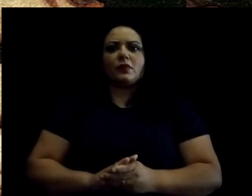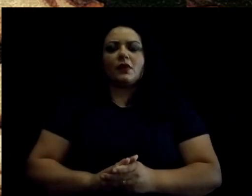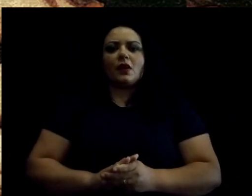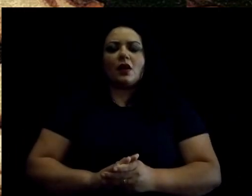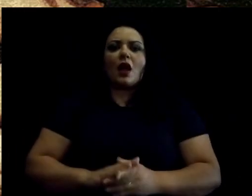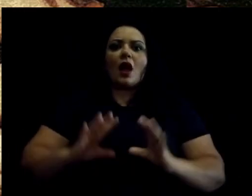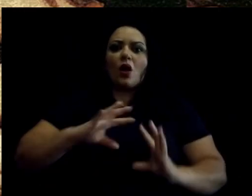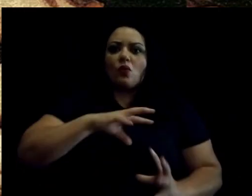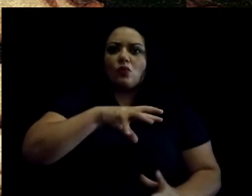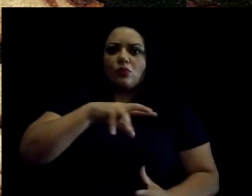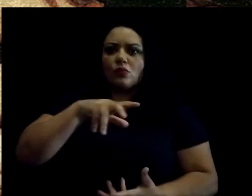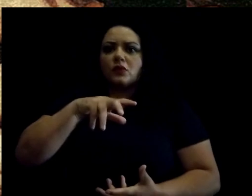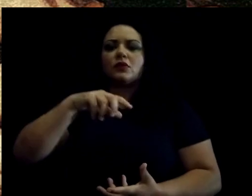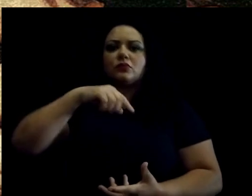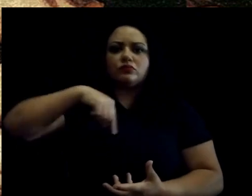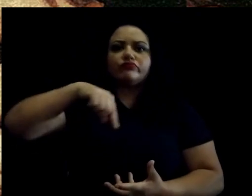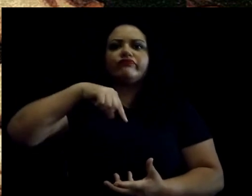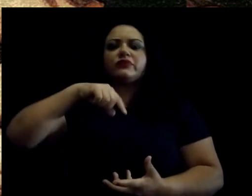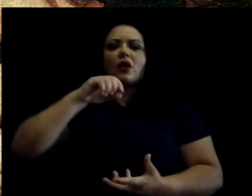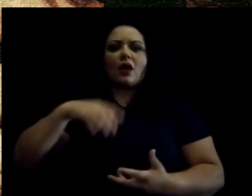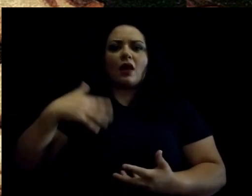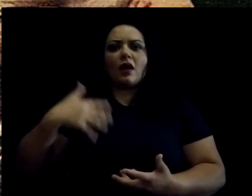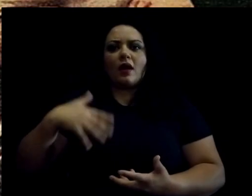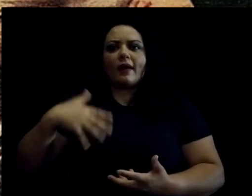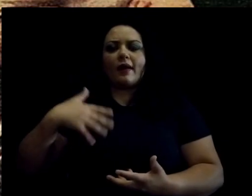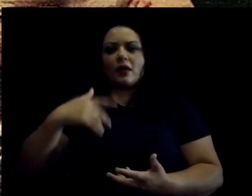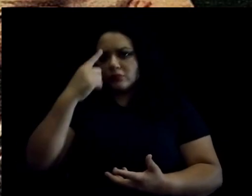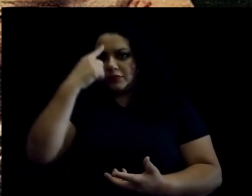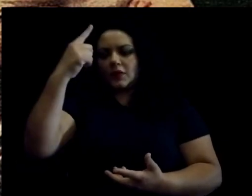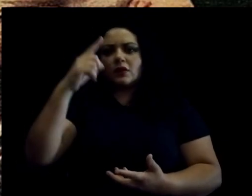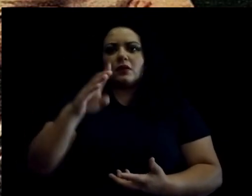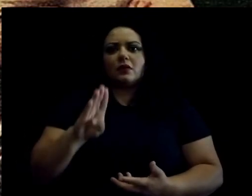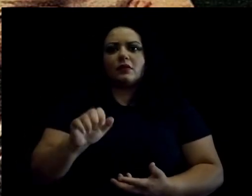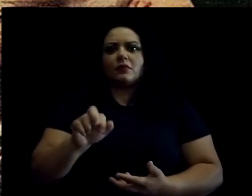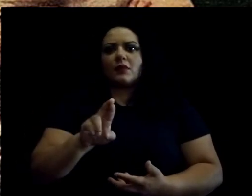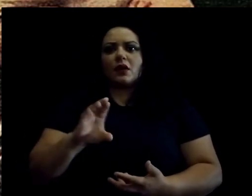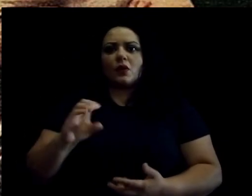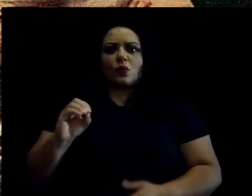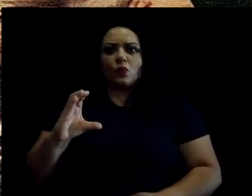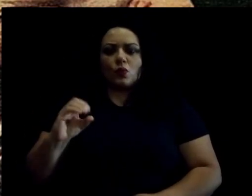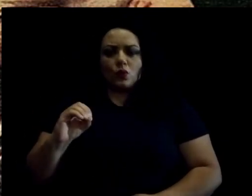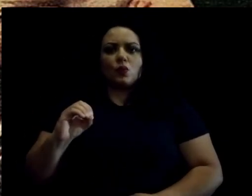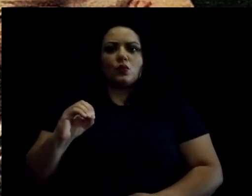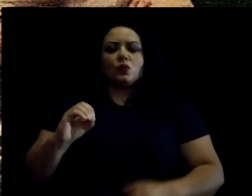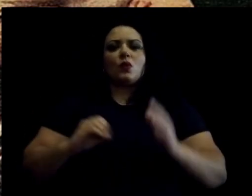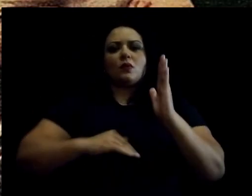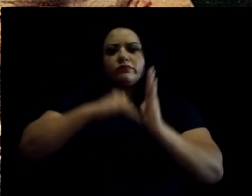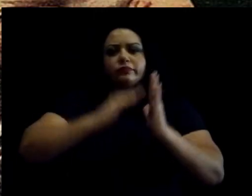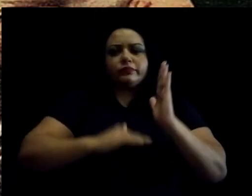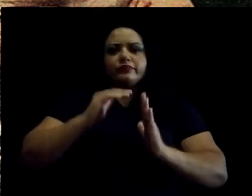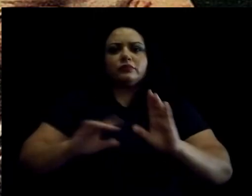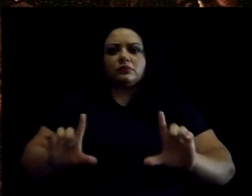Aproximou a santidade da humanidade, e isso foi algo que custou caro a este gênio barroco. Não obstante a delicadeza dos